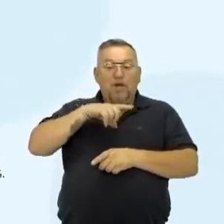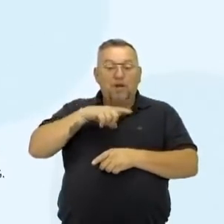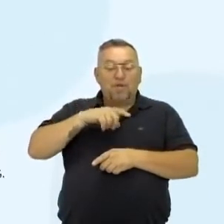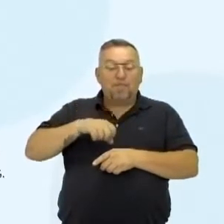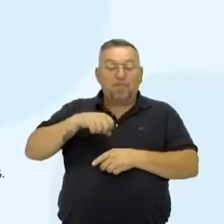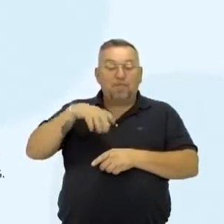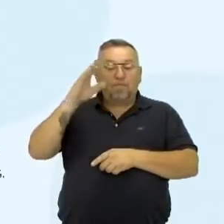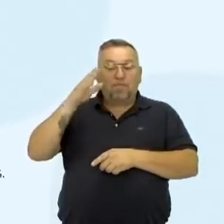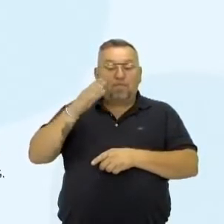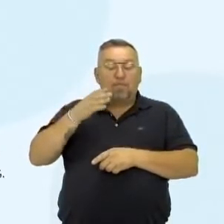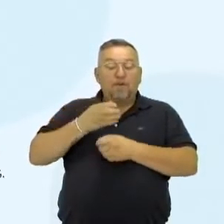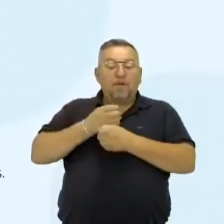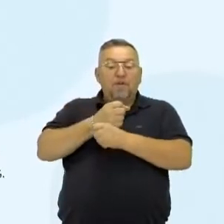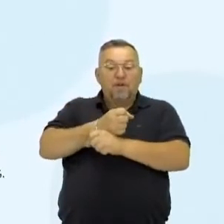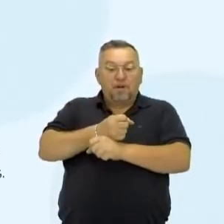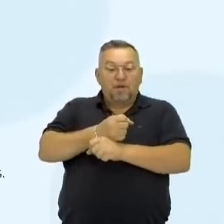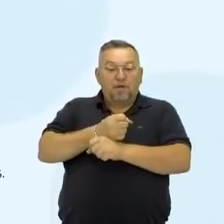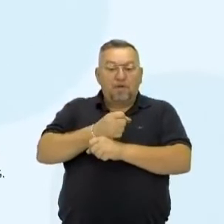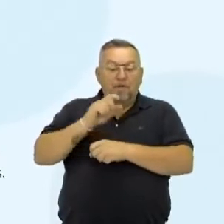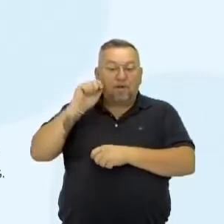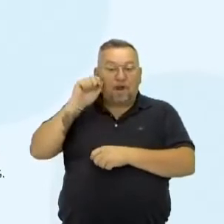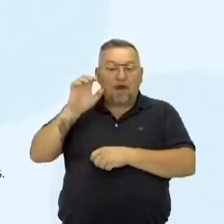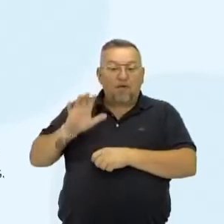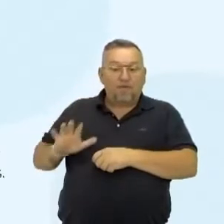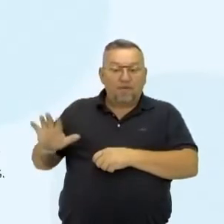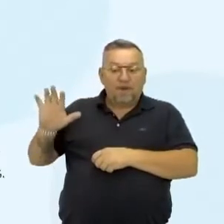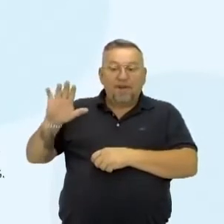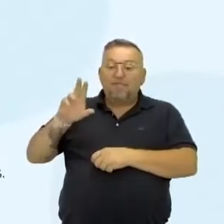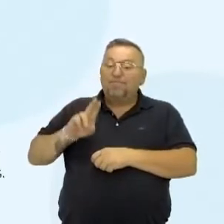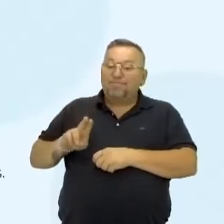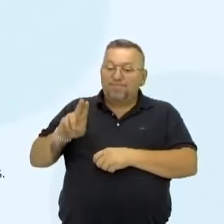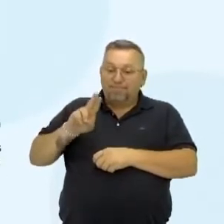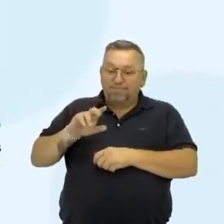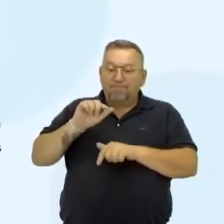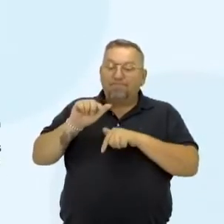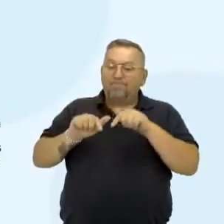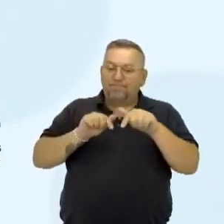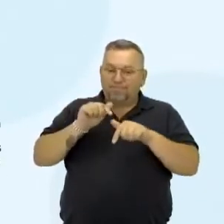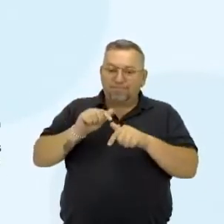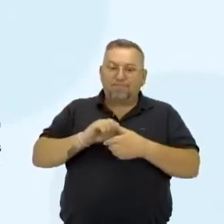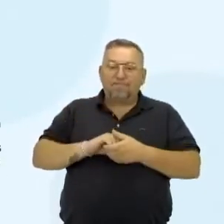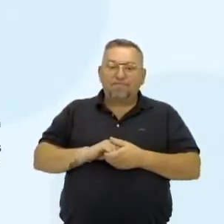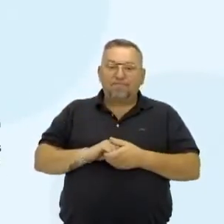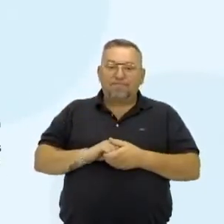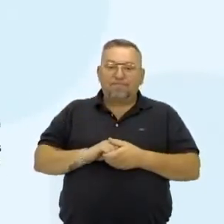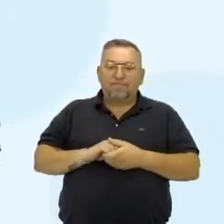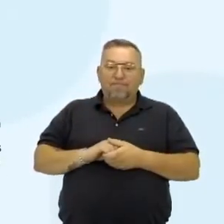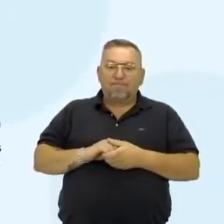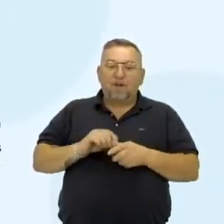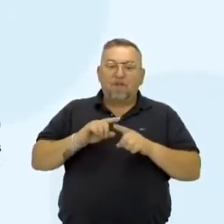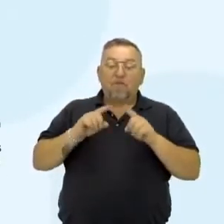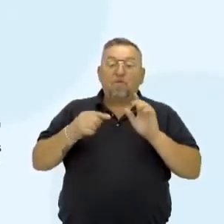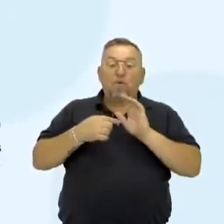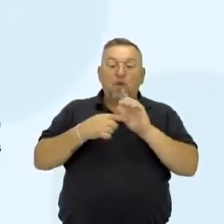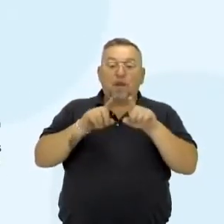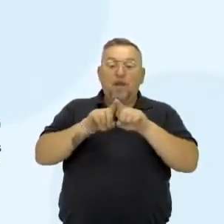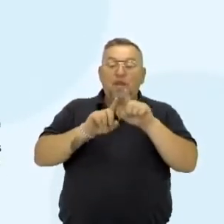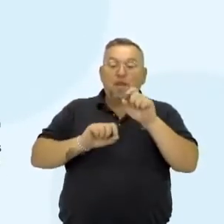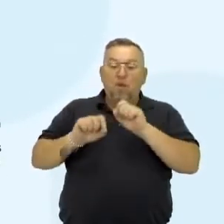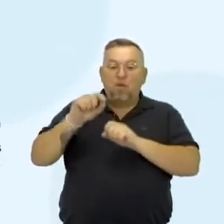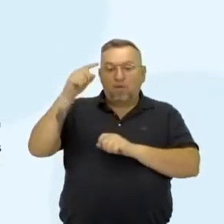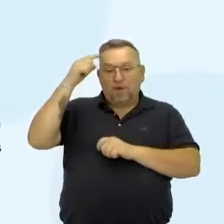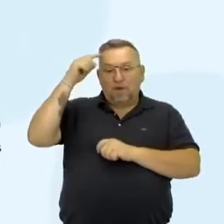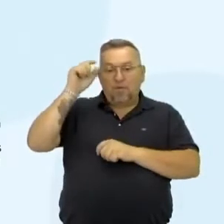maior quantidade de escravizados africanos sendo utilizado nesse meio de exploração. Eu vou mostrar para vocês, então, a gente vai